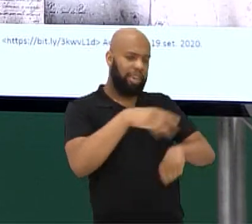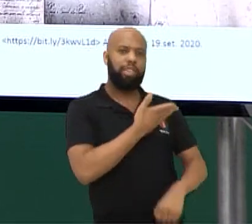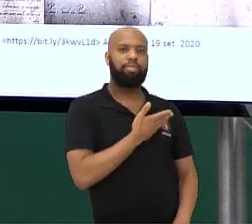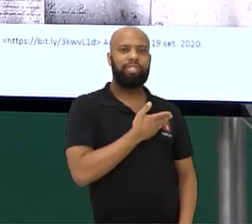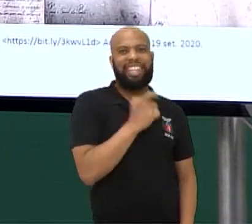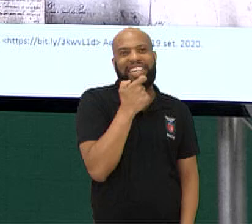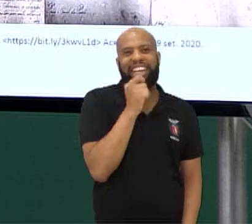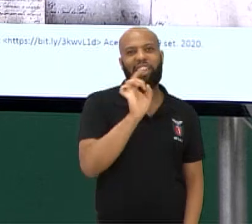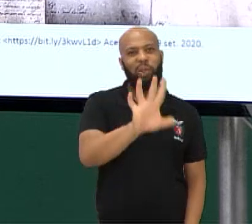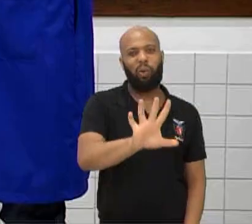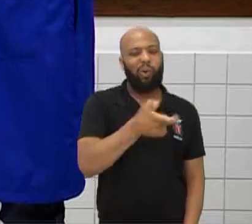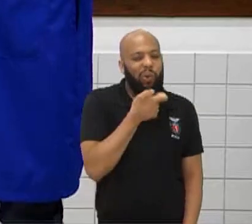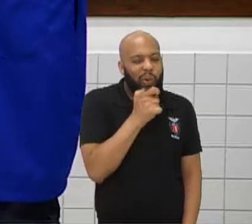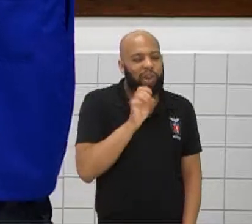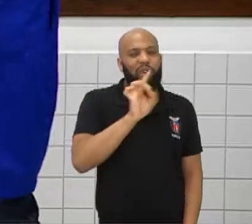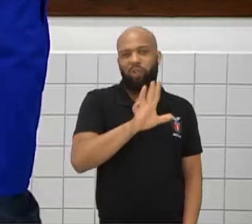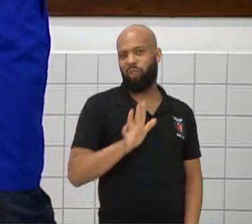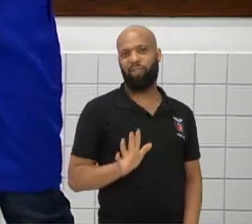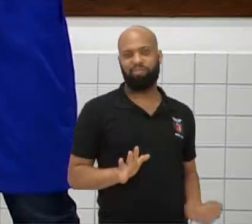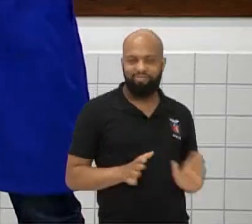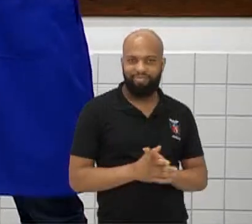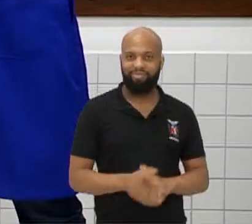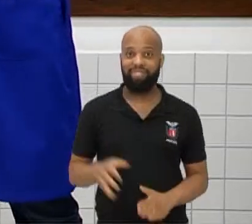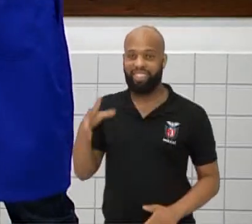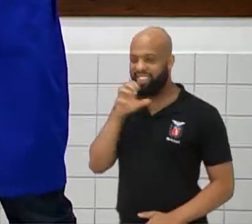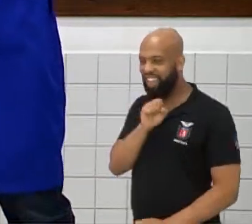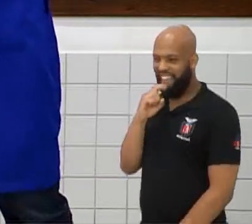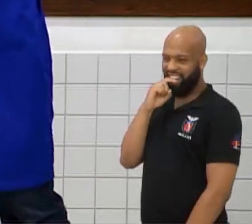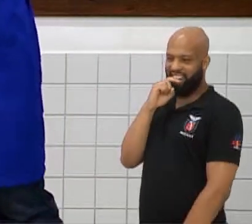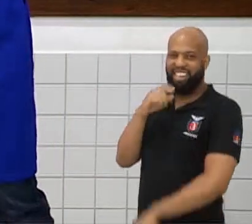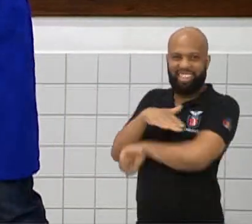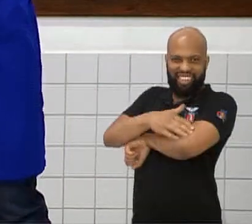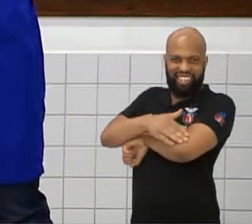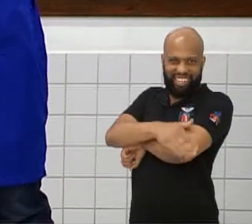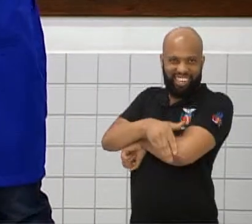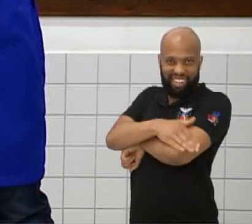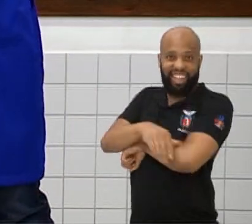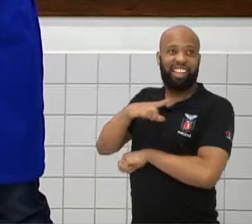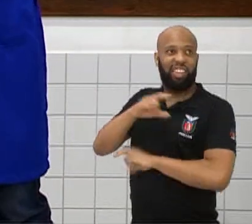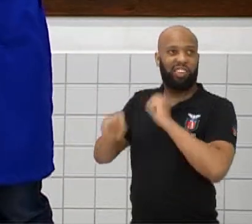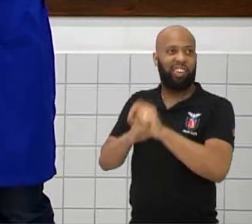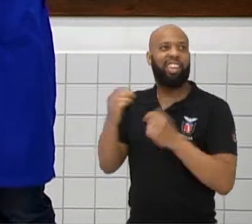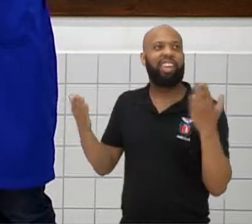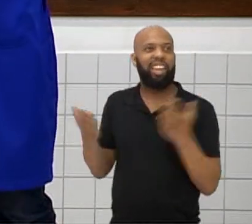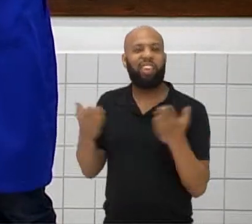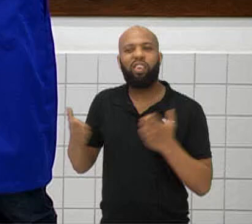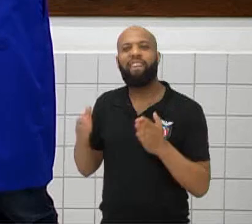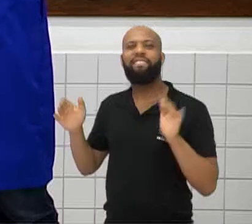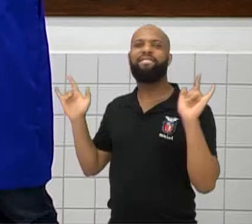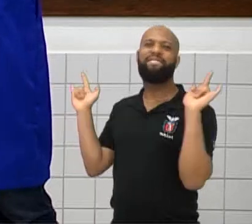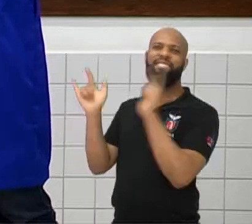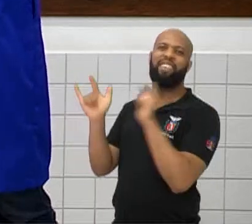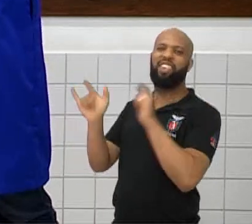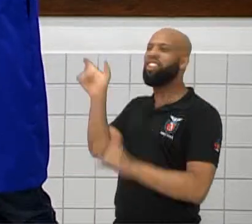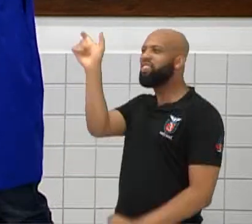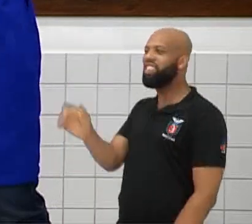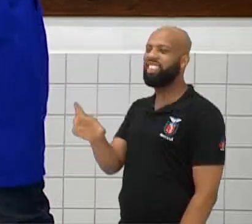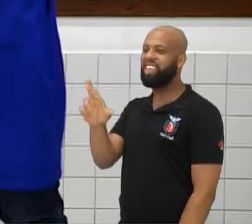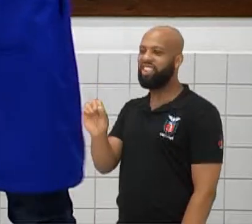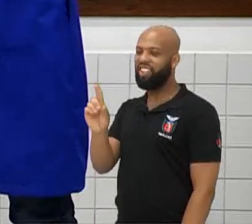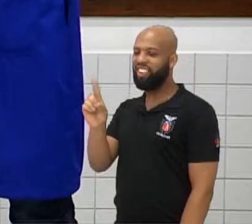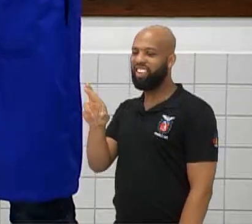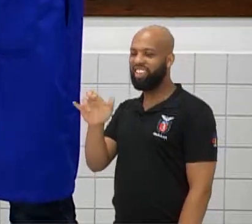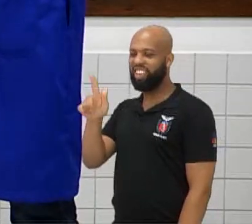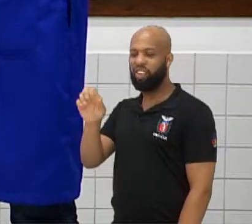Inglaterra. Só ela. Tá. Rapidinho, você ficou com ciúme? Caueli Basílio. Amamos você, prof. Rodrigo.